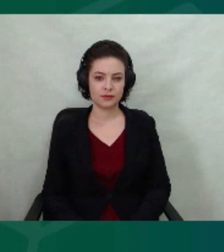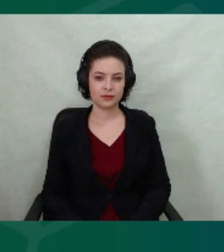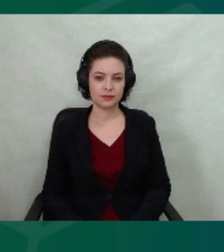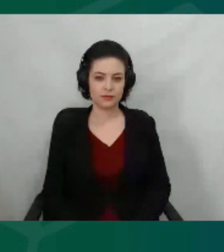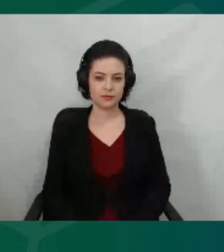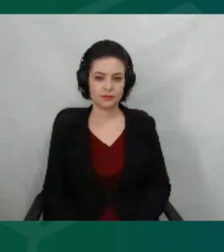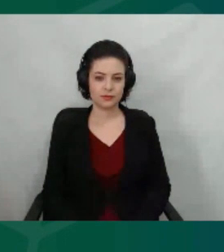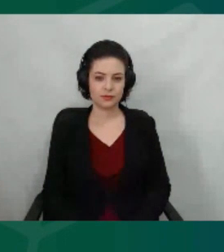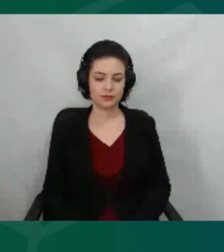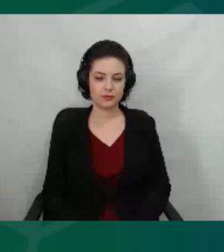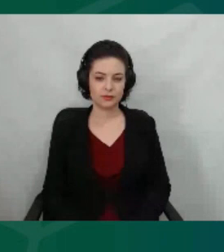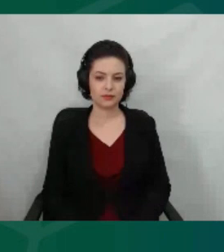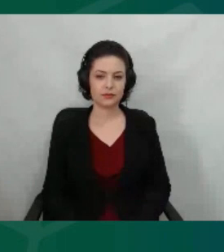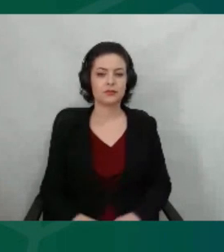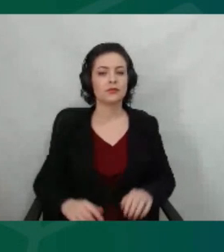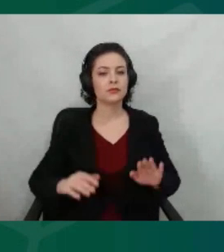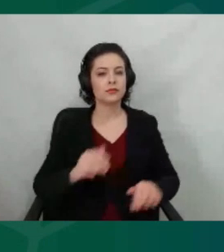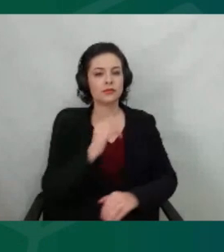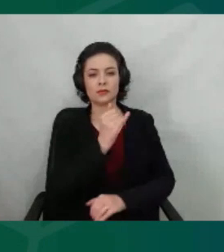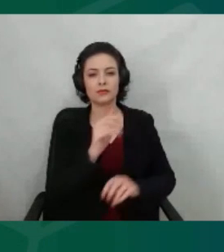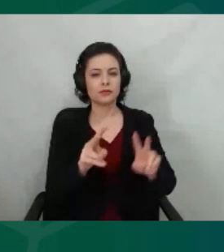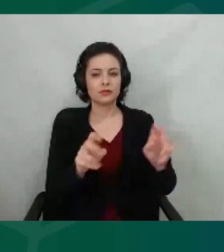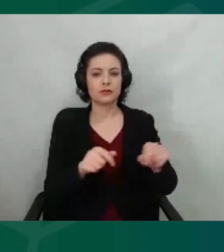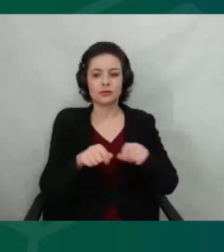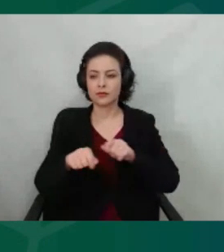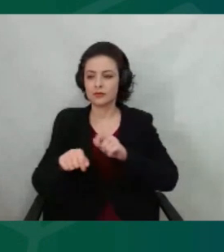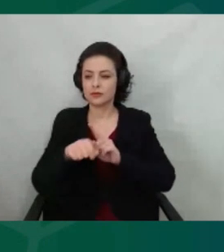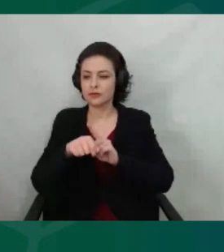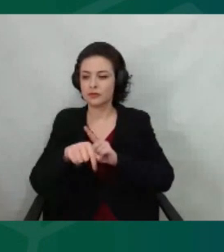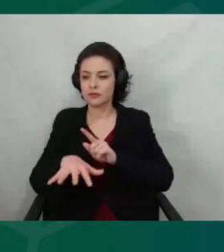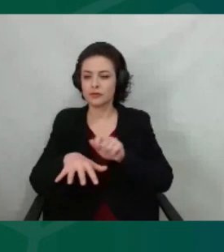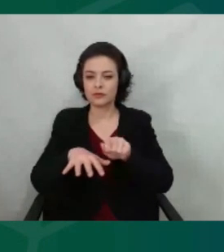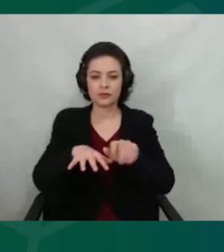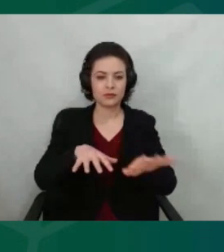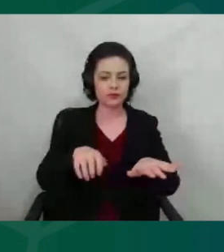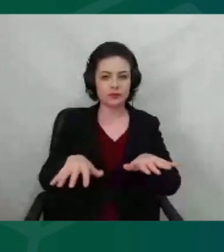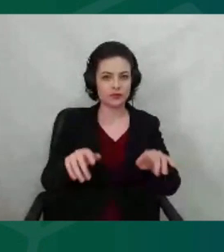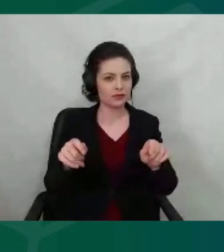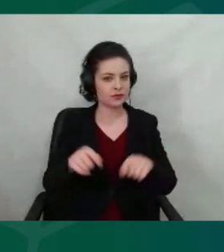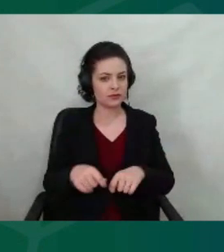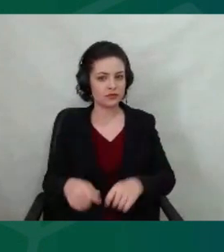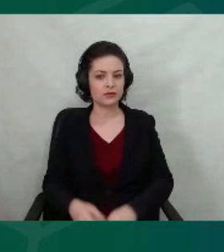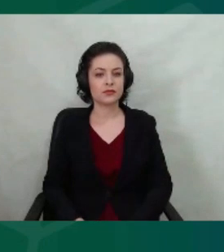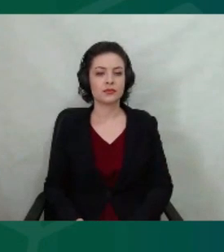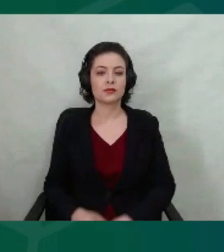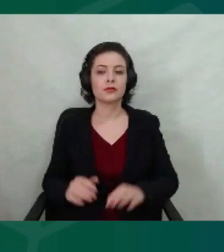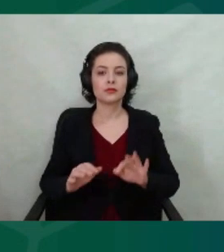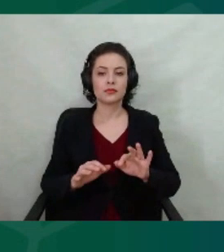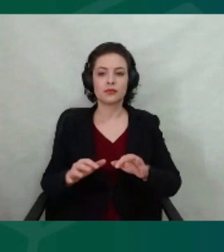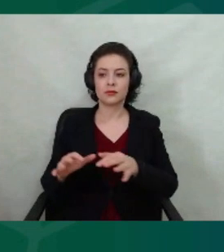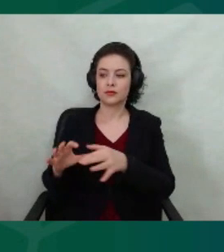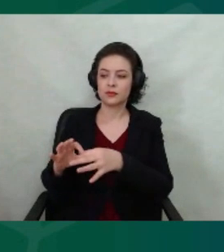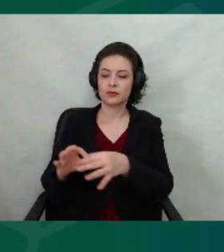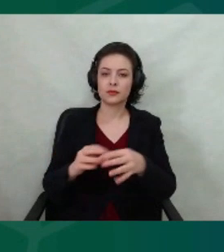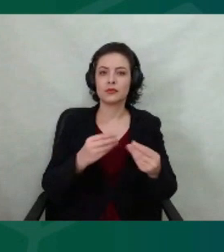A gente vai falar um pouquinho de transmissibilidade. O que seria isso? Para o organismo ser transmitido, o micro-organismo